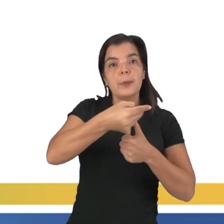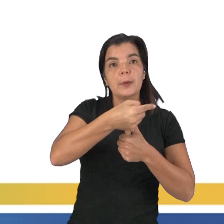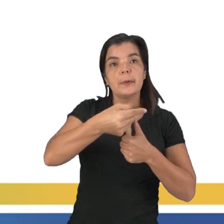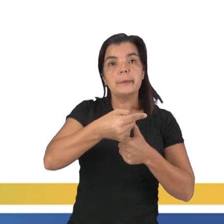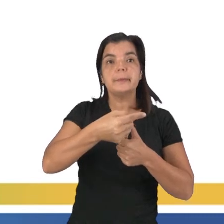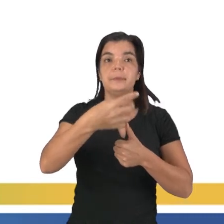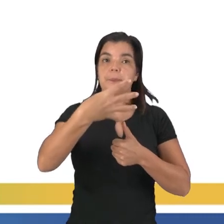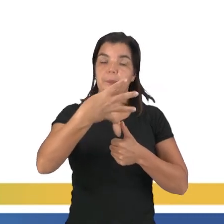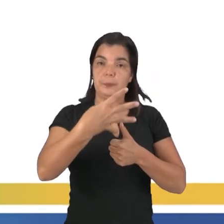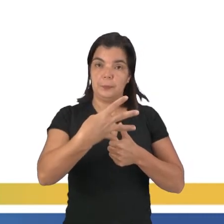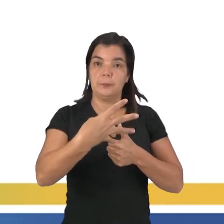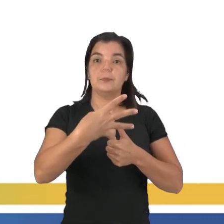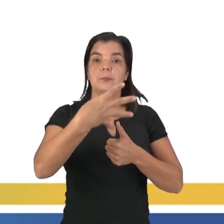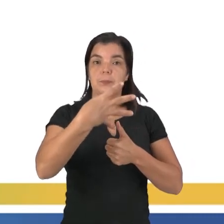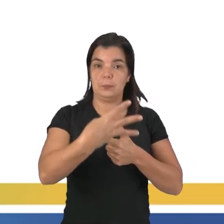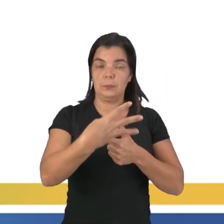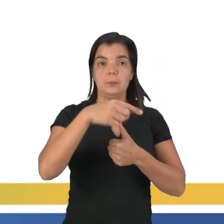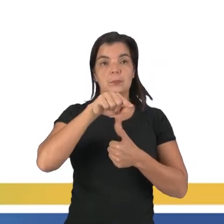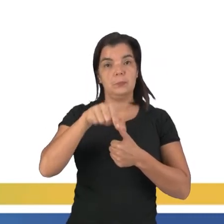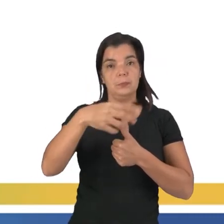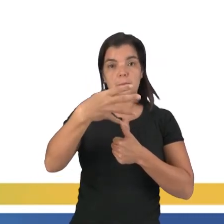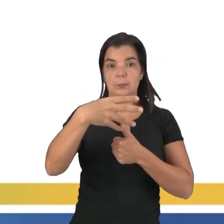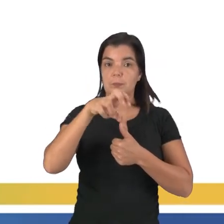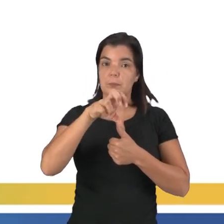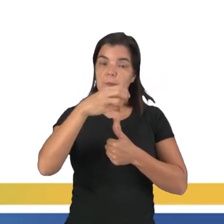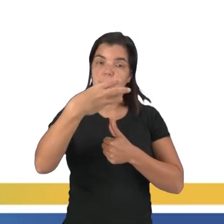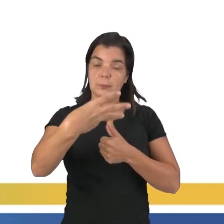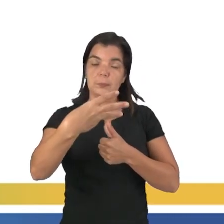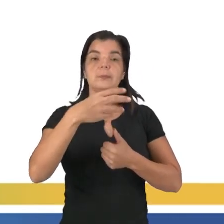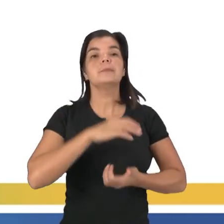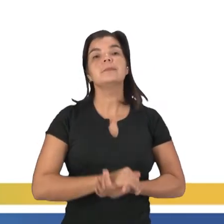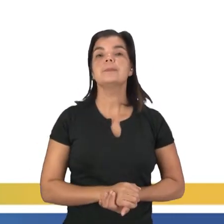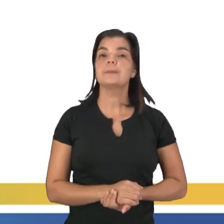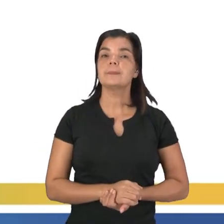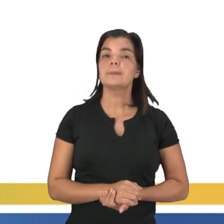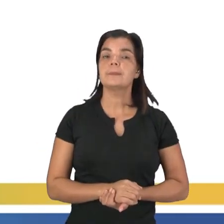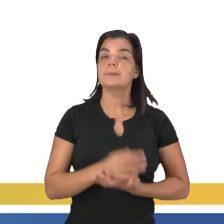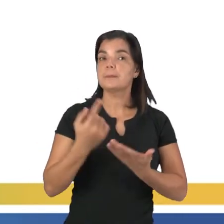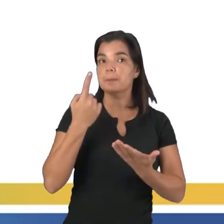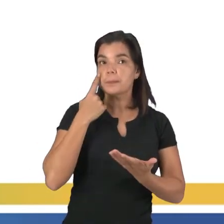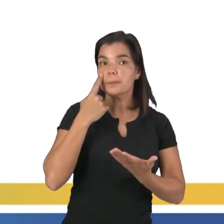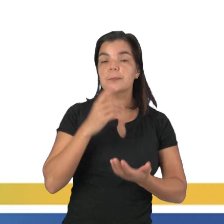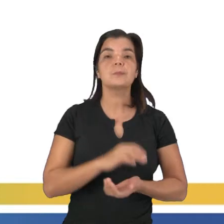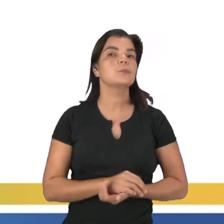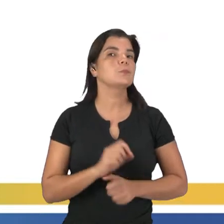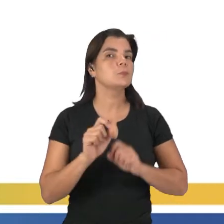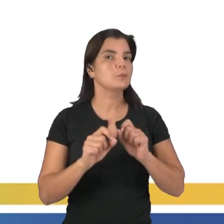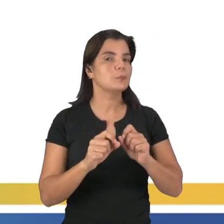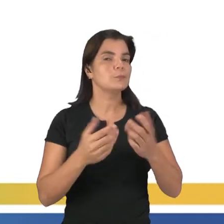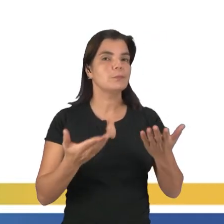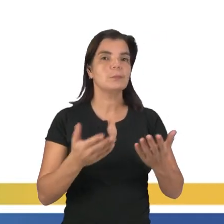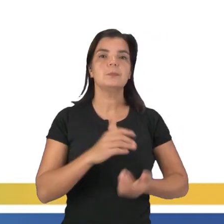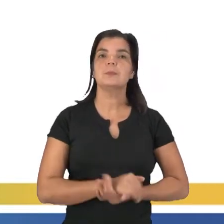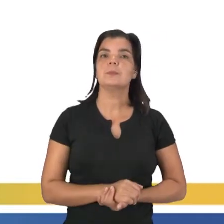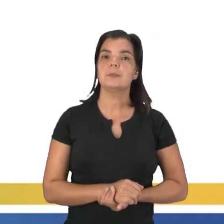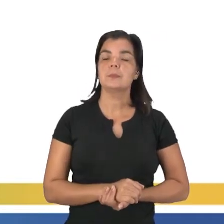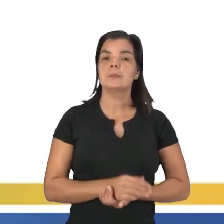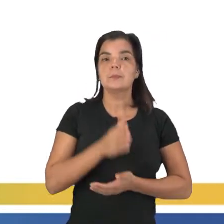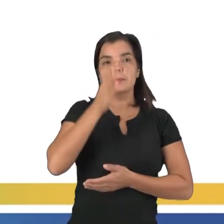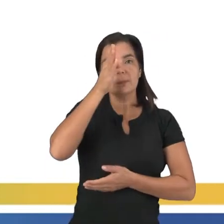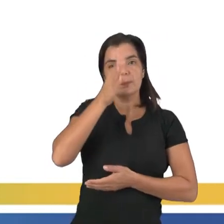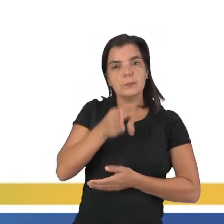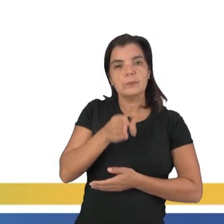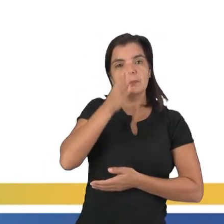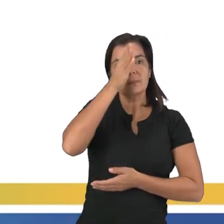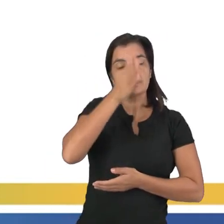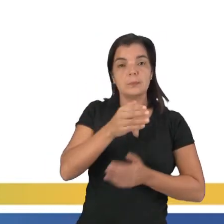9,873, menos o nosso subtraindo, que é 4,453. Vamos fazer parte, no caso, do milésimo com